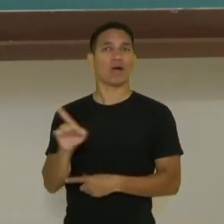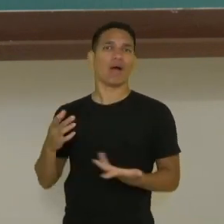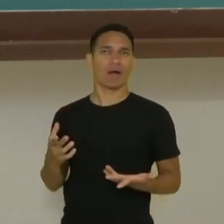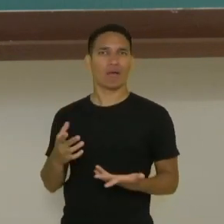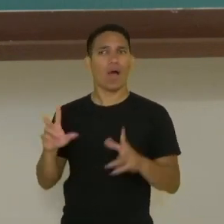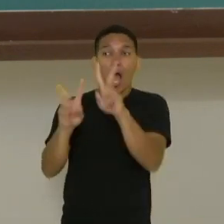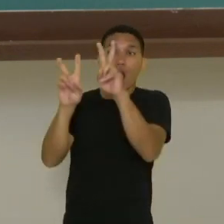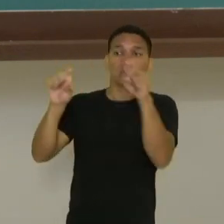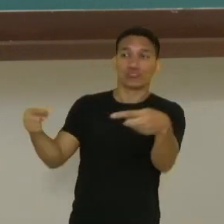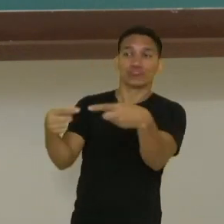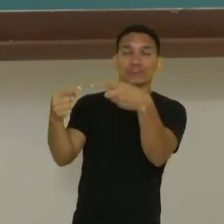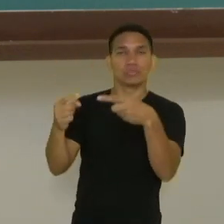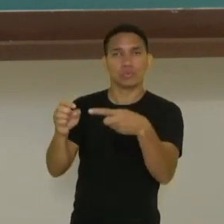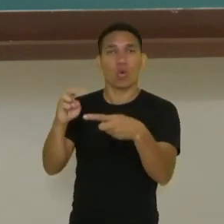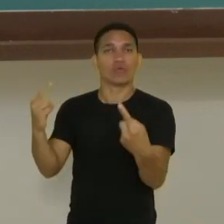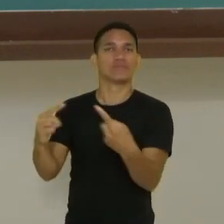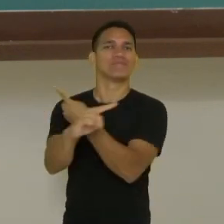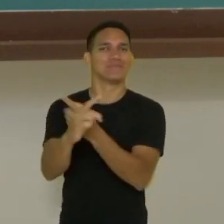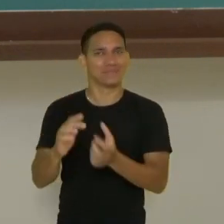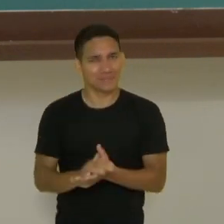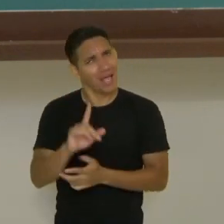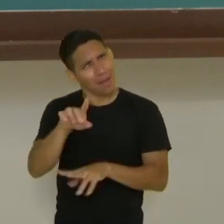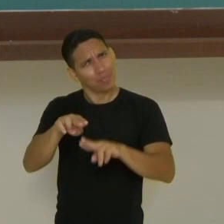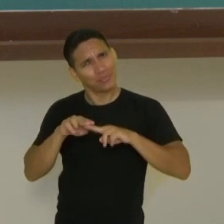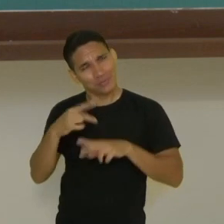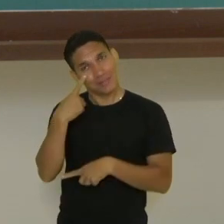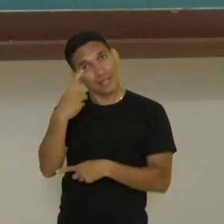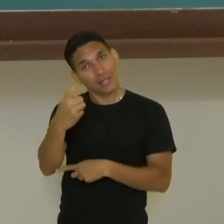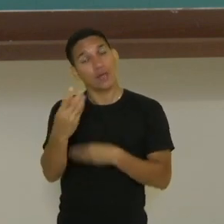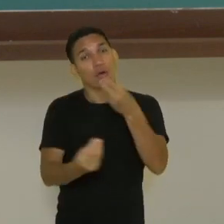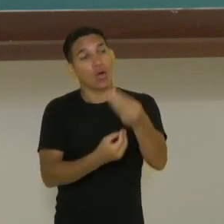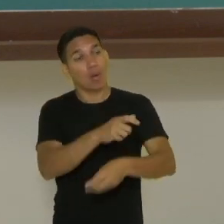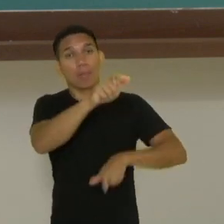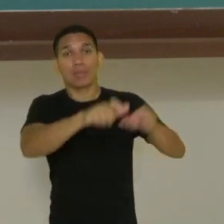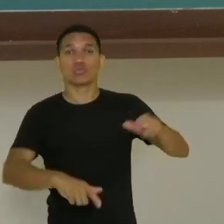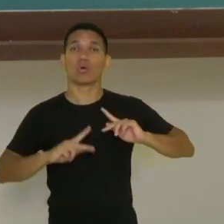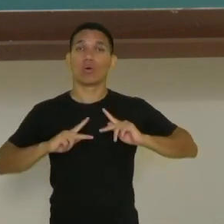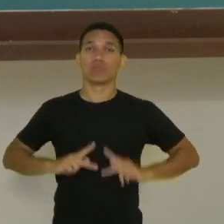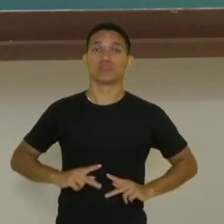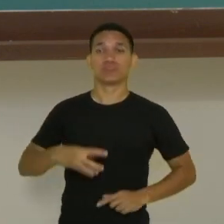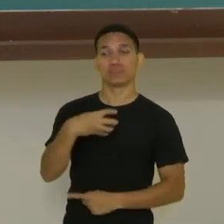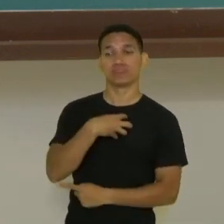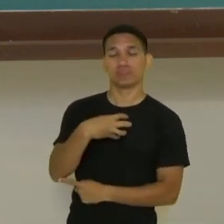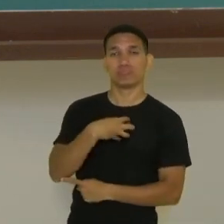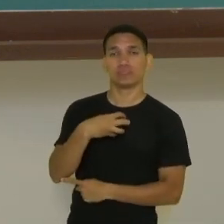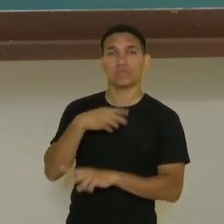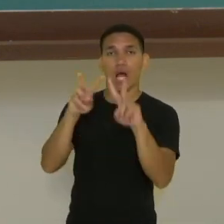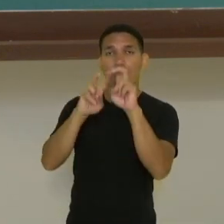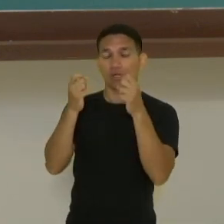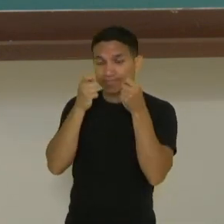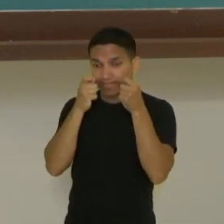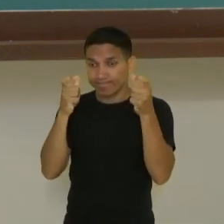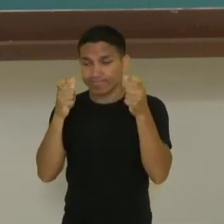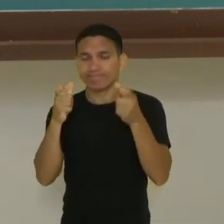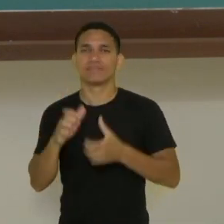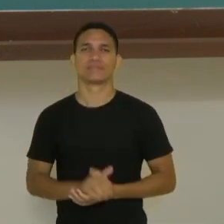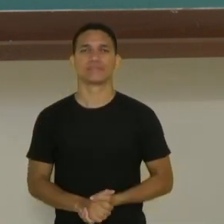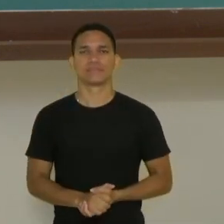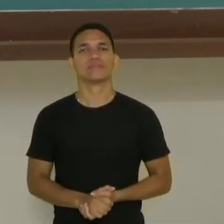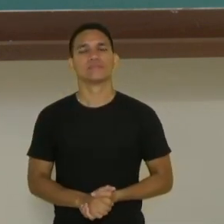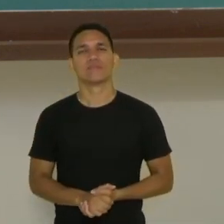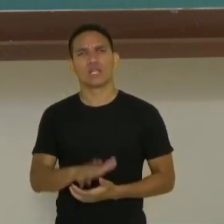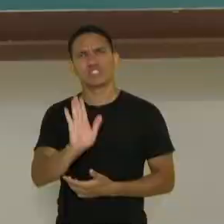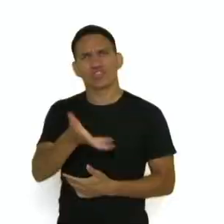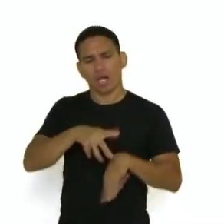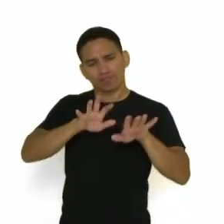assunto. Então, é interessante ver de que maneira as pessoas estão se posicionando sobre aquele tema que chamou a tua atenção. Você já